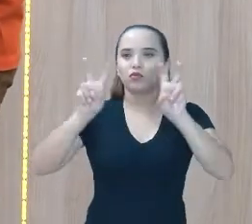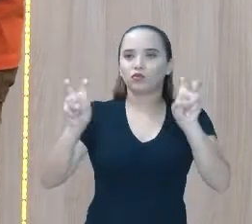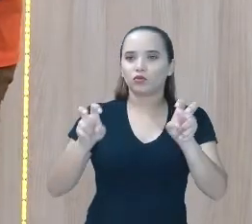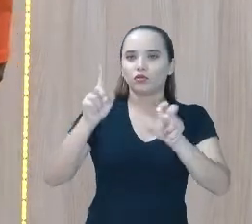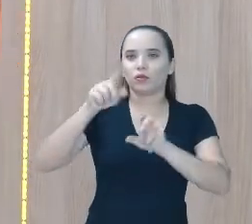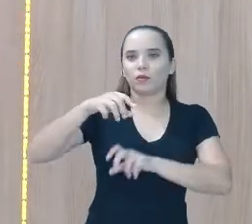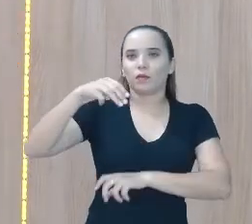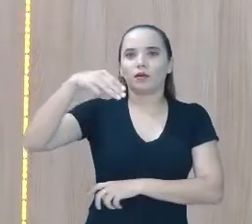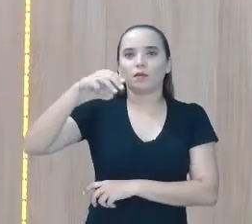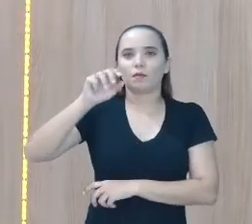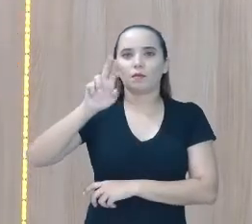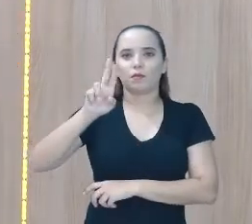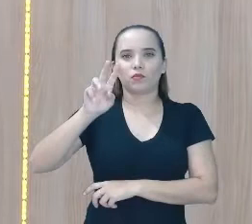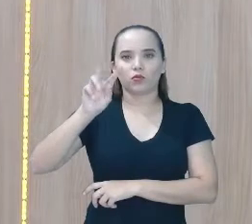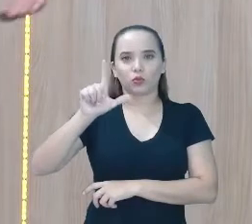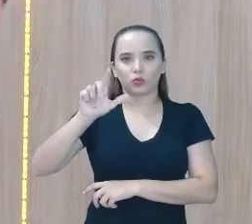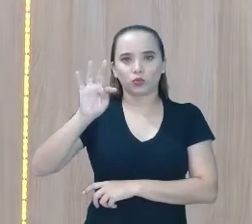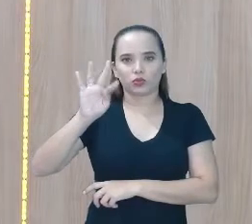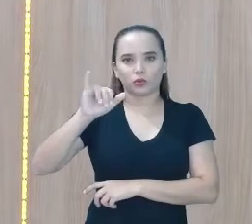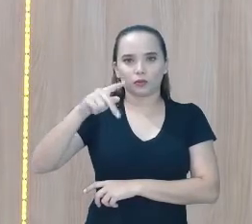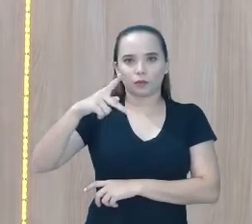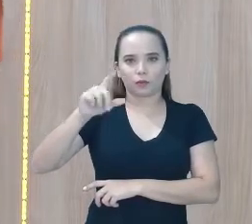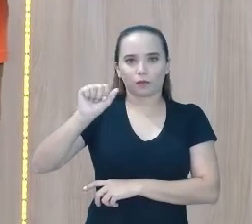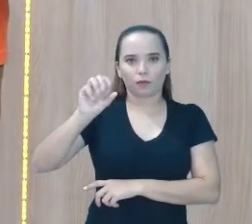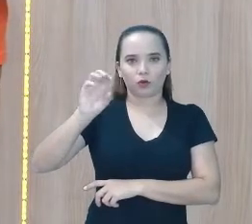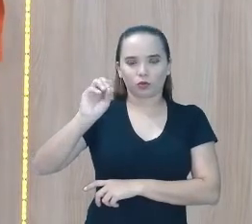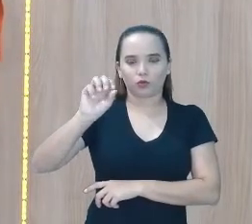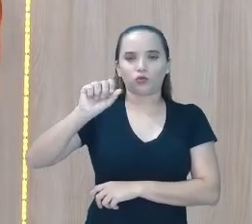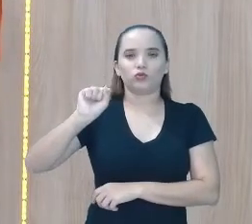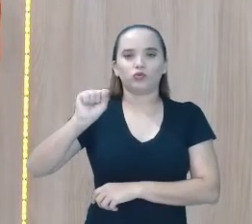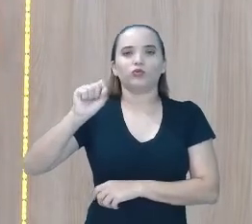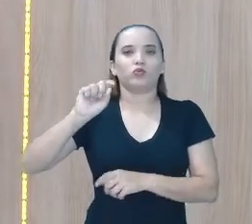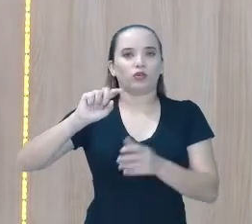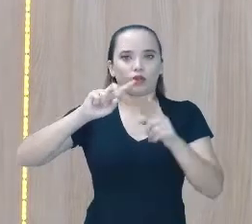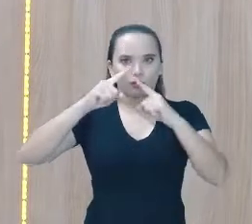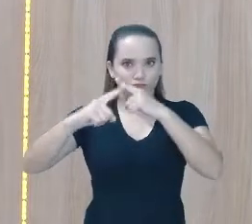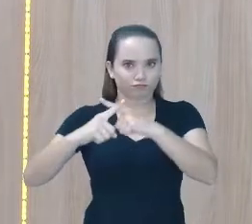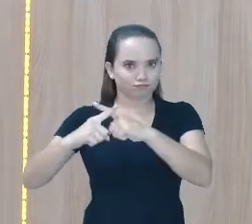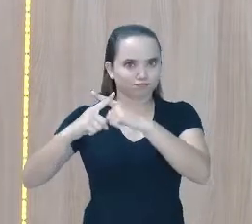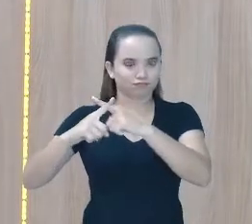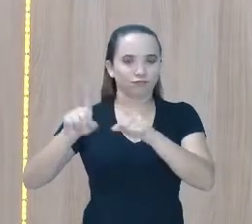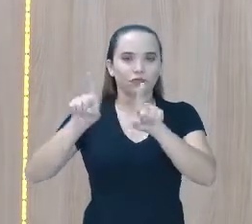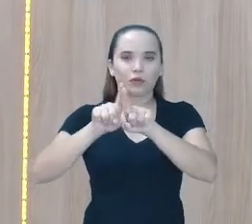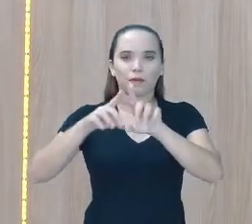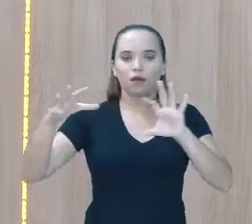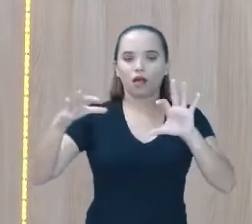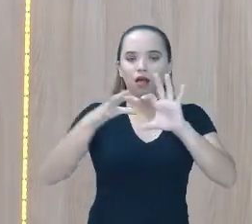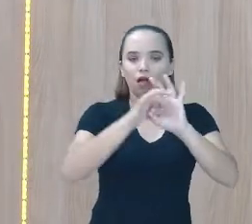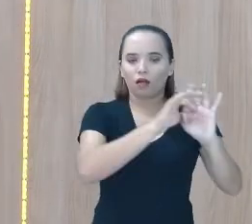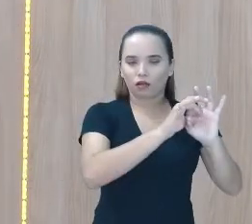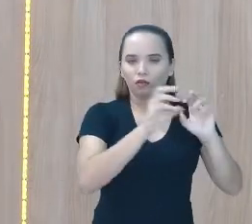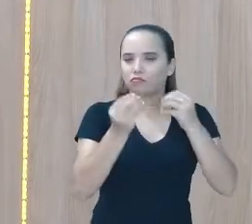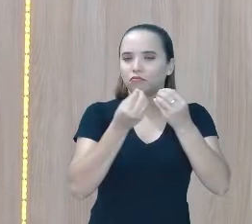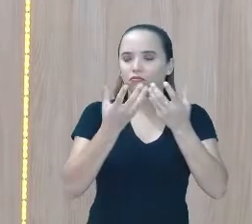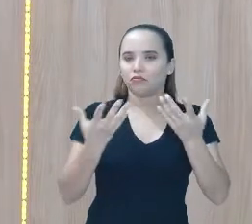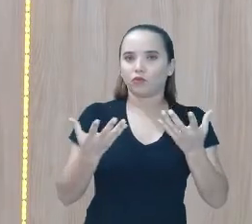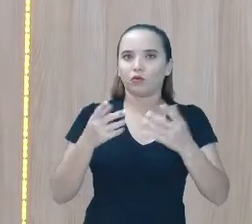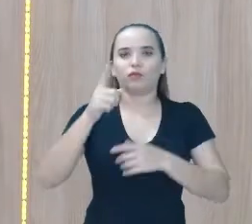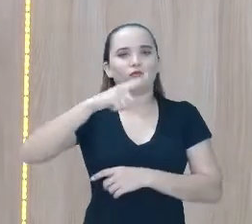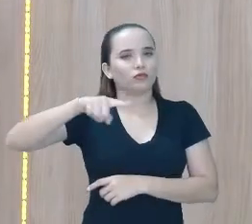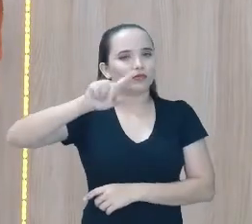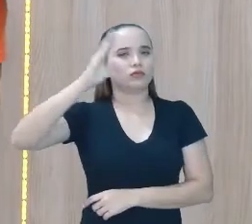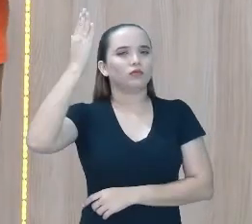os múltiplos e as suas relações. Vocês vão ver aí que vocês vivem fazendo essa questão aí